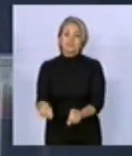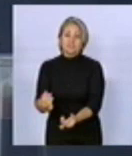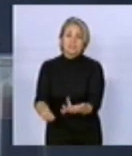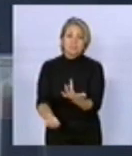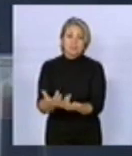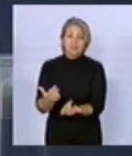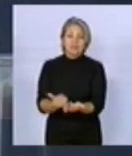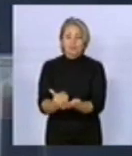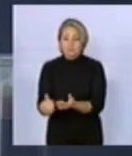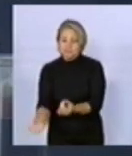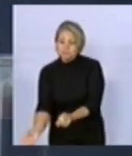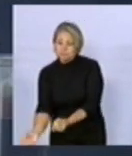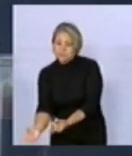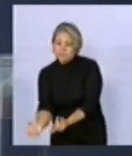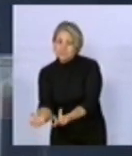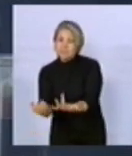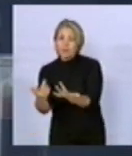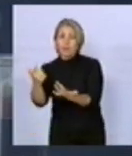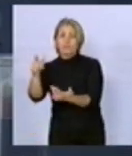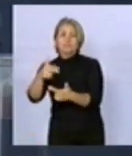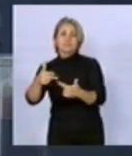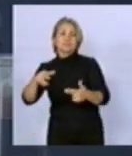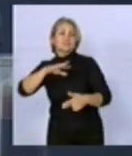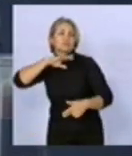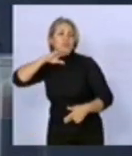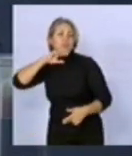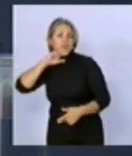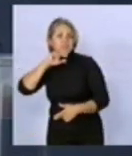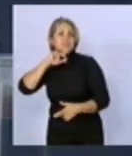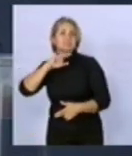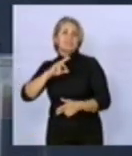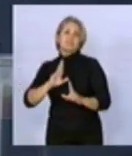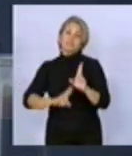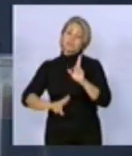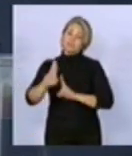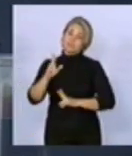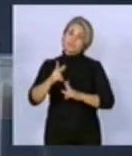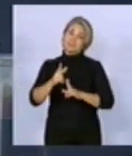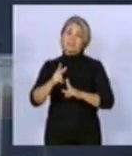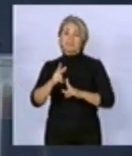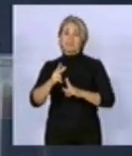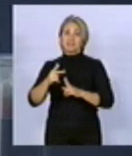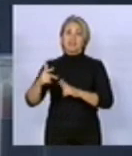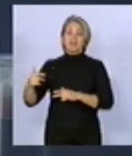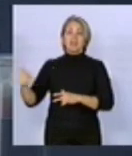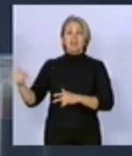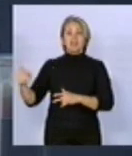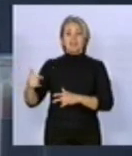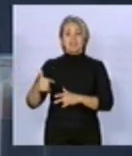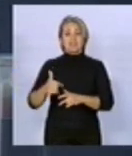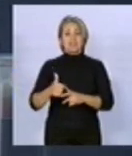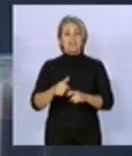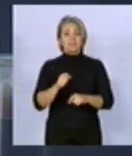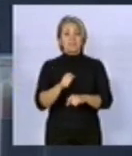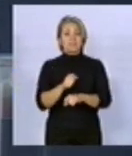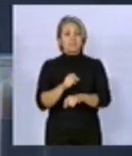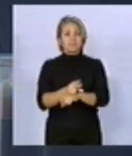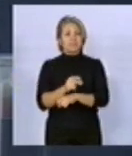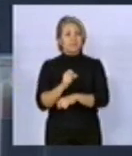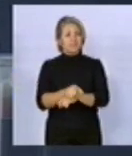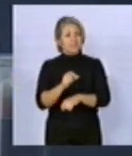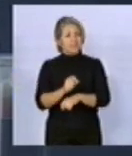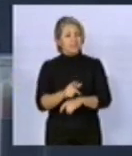surgem e aí nós vamos utilizar inseticidas que nós não estamos utilizando pra matar essas ervas